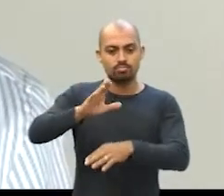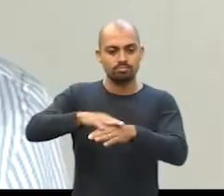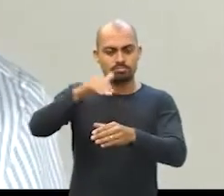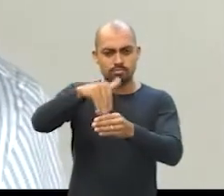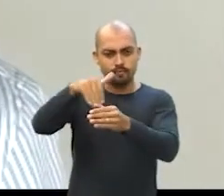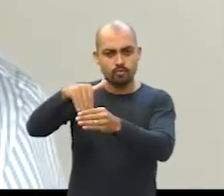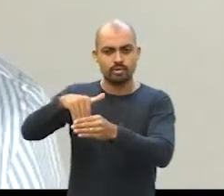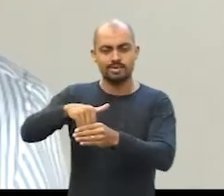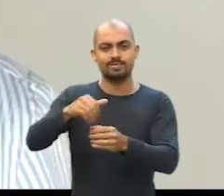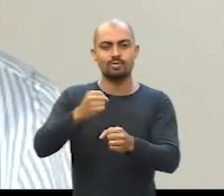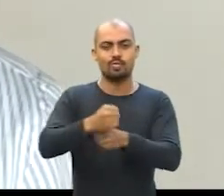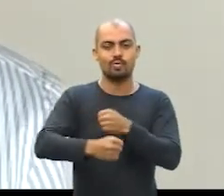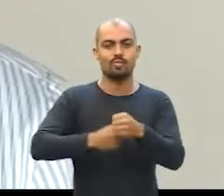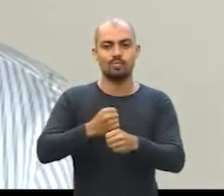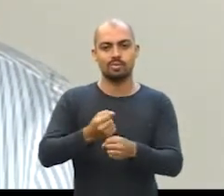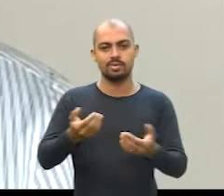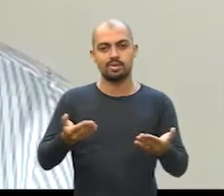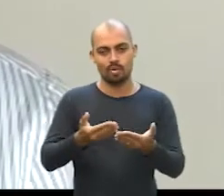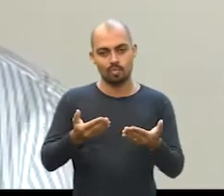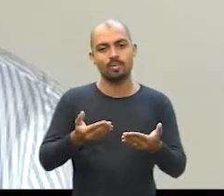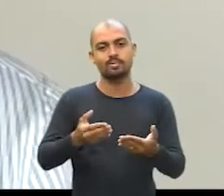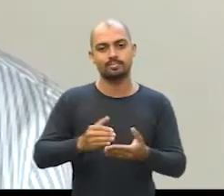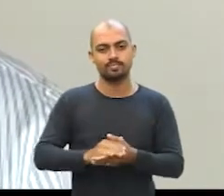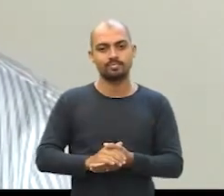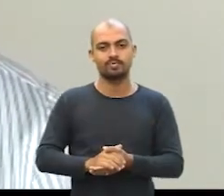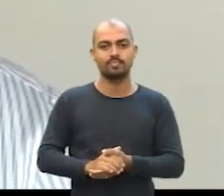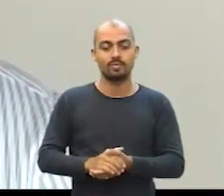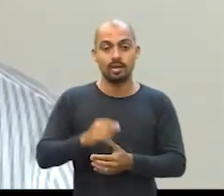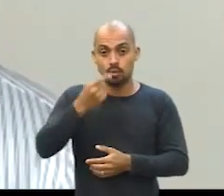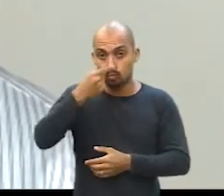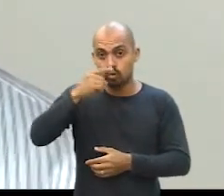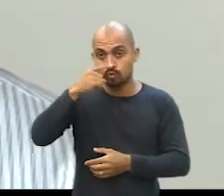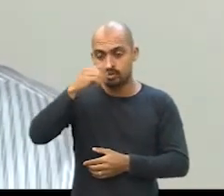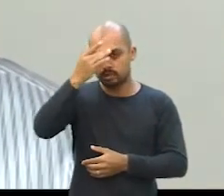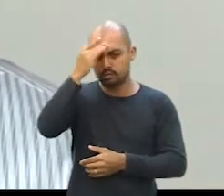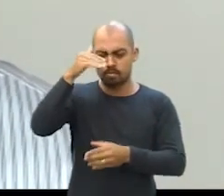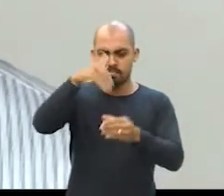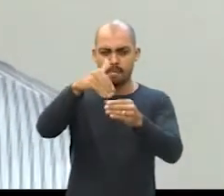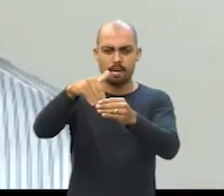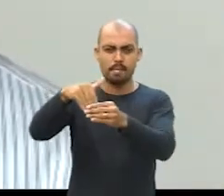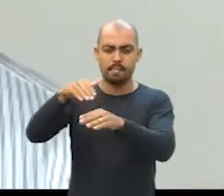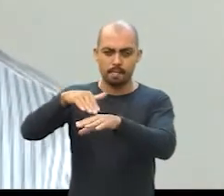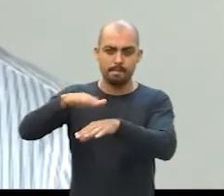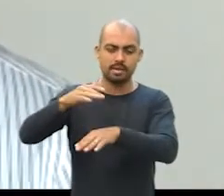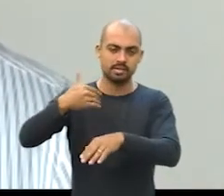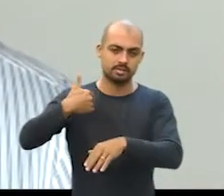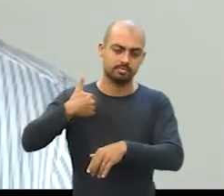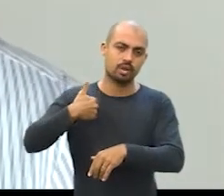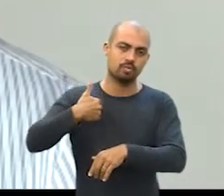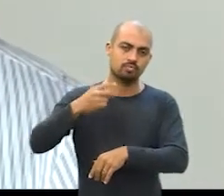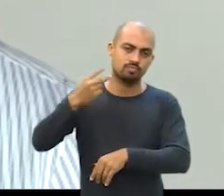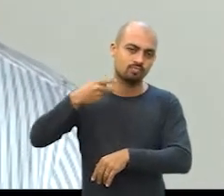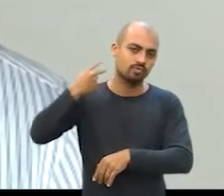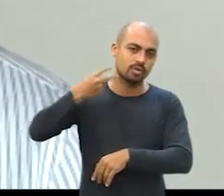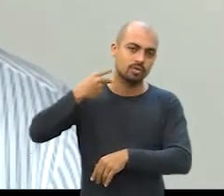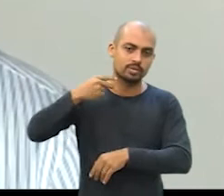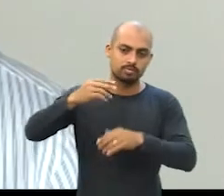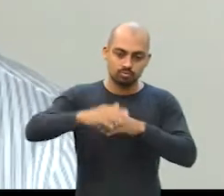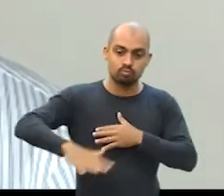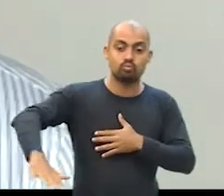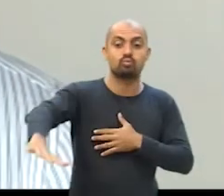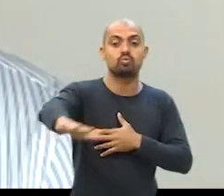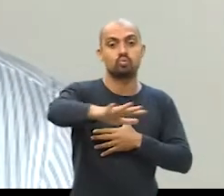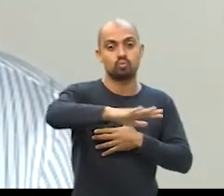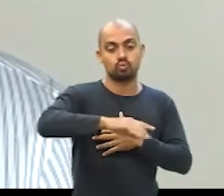mais votado e sendo também o vereador mais votado da história do Distrito do Ouro Verde. É verdade que eu sou um vereador de toda